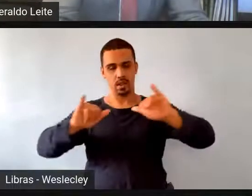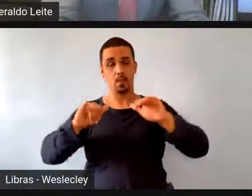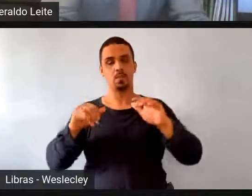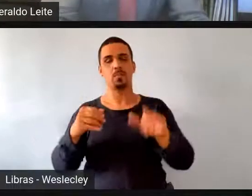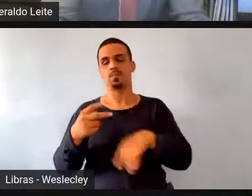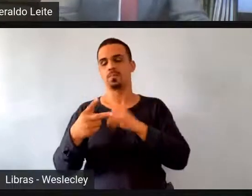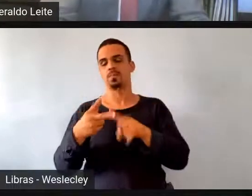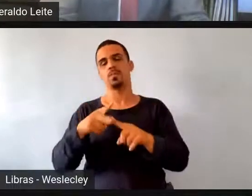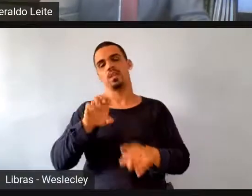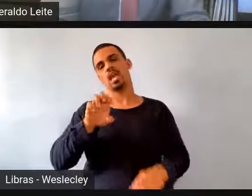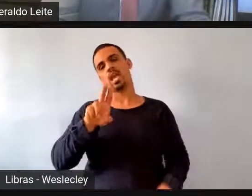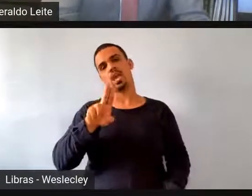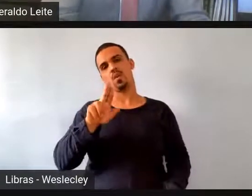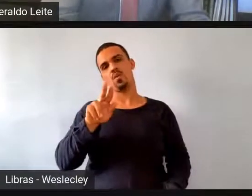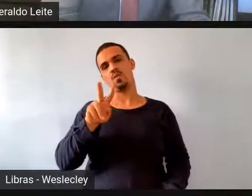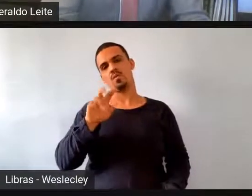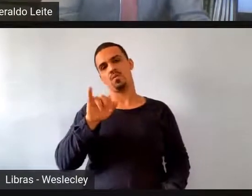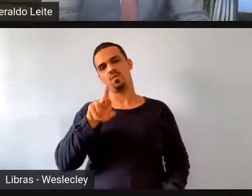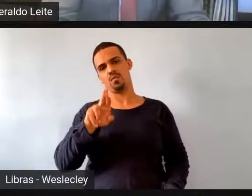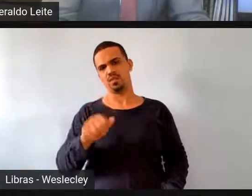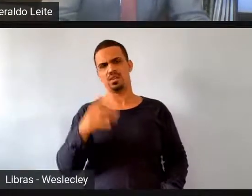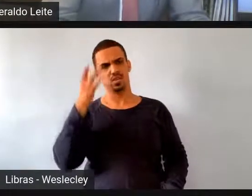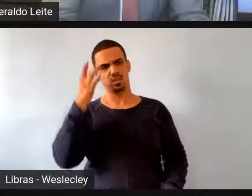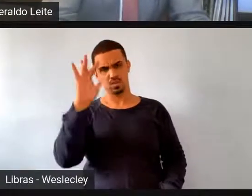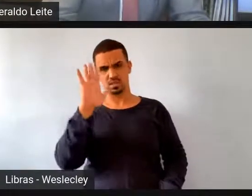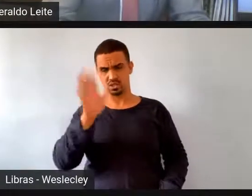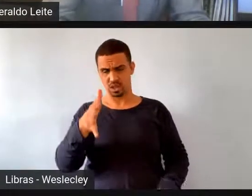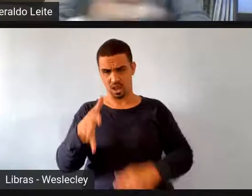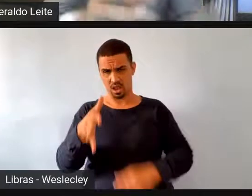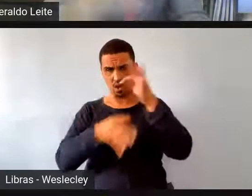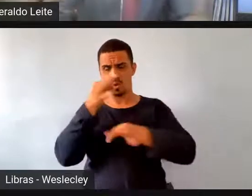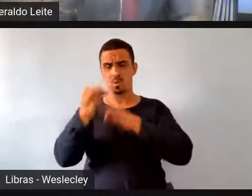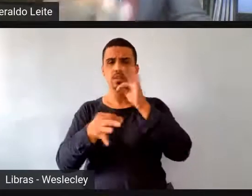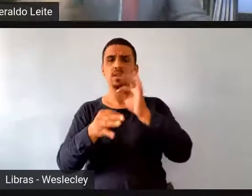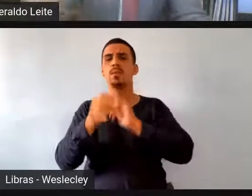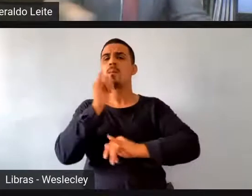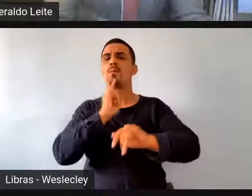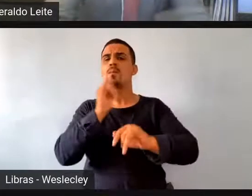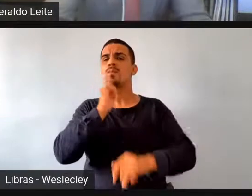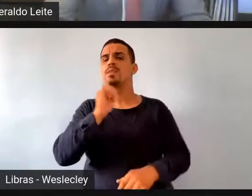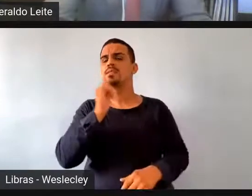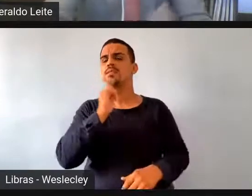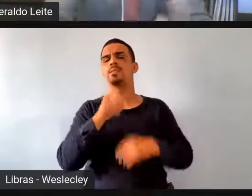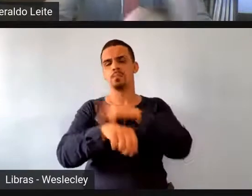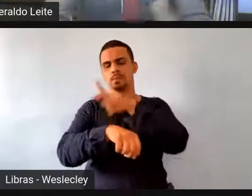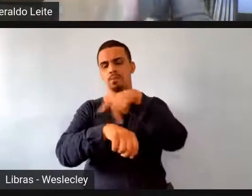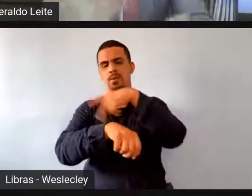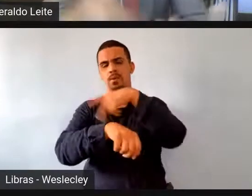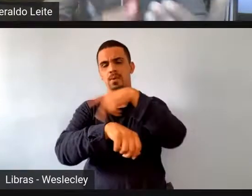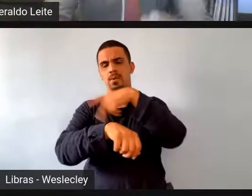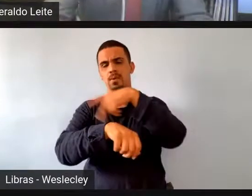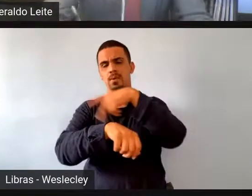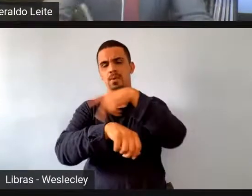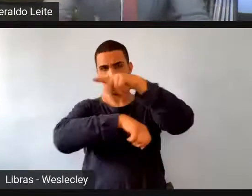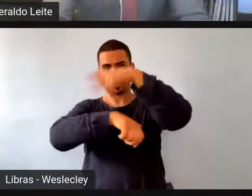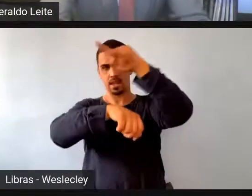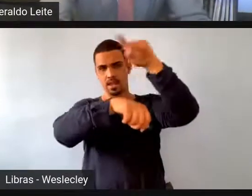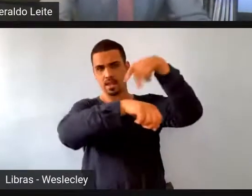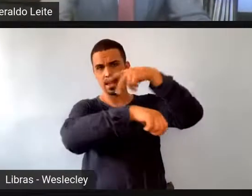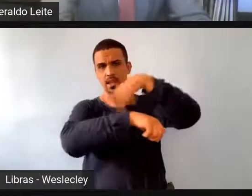ela diz que não sabe se já foi comentado, mas quais exemplos de outros países podem ser citados. Já foi uma questão já abordada,